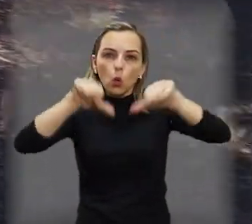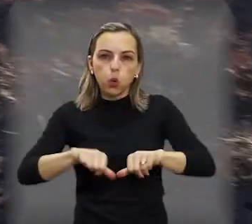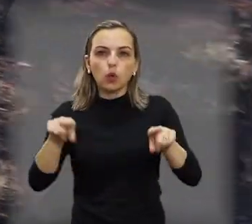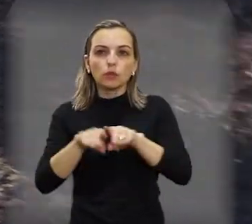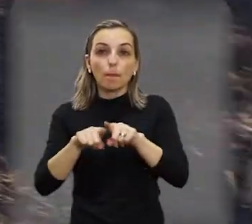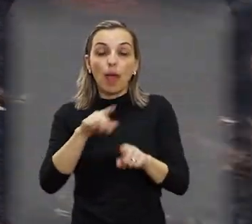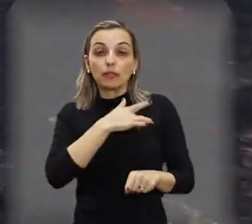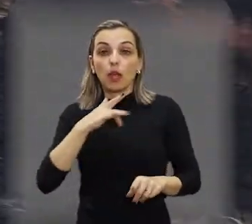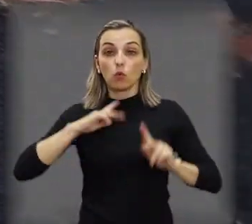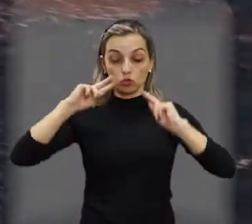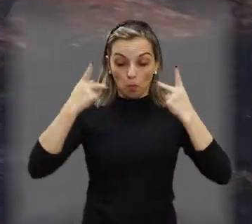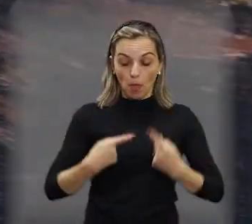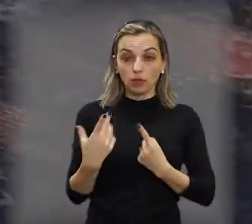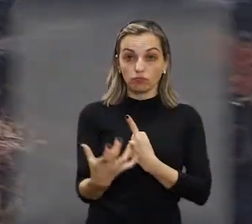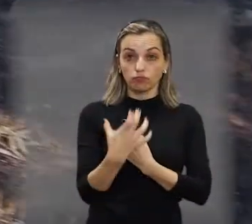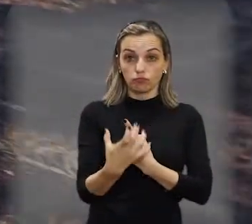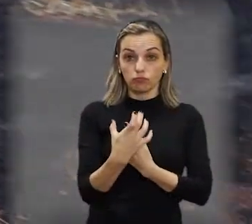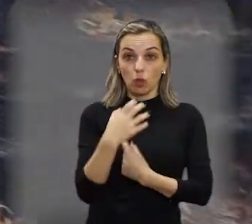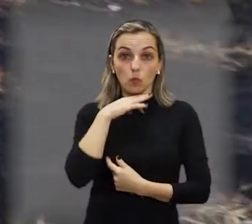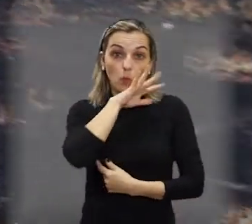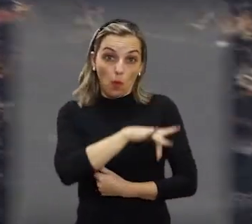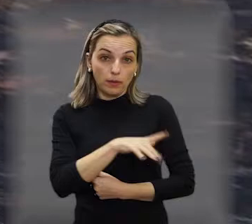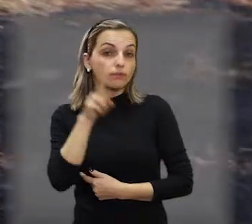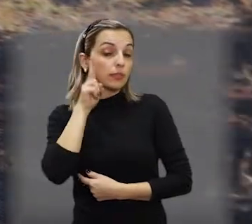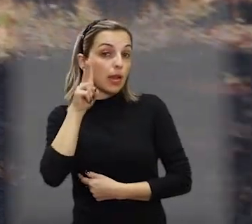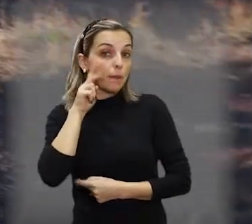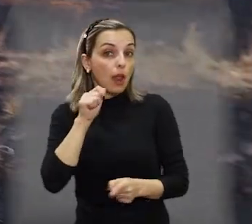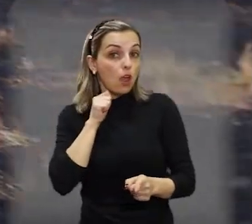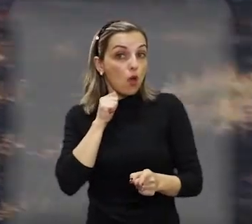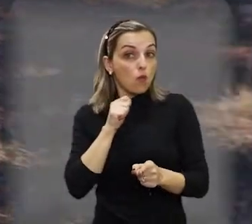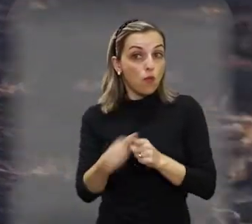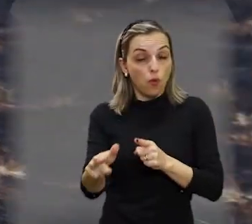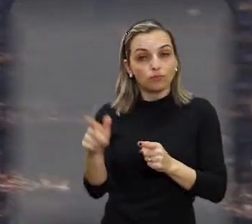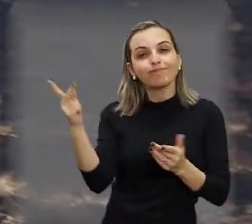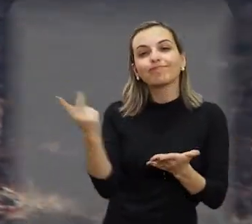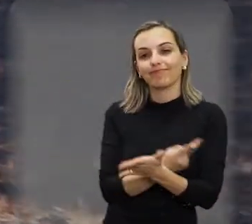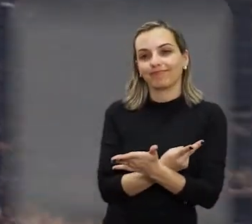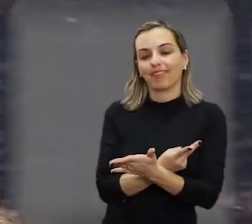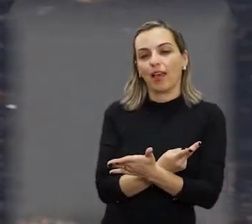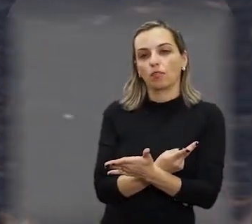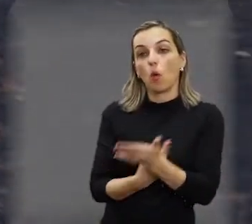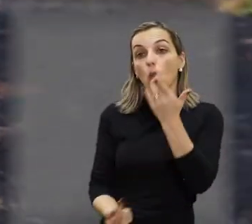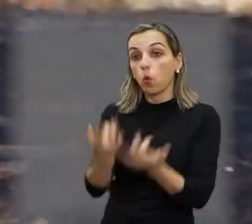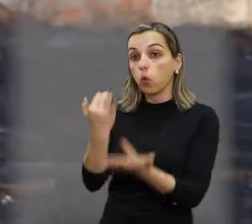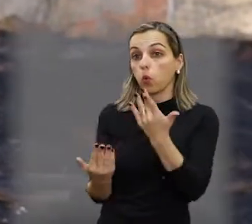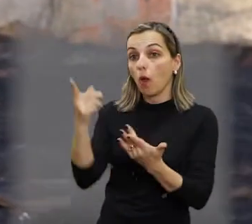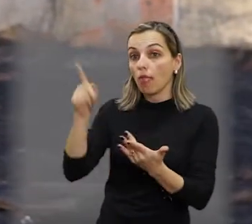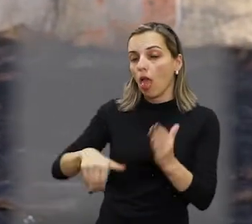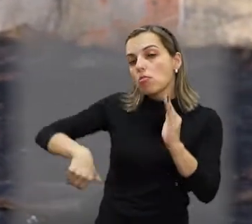vegetal, diminuem a fertilidade do solo e causam sérias consequências para a saúde humana.